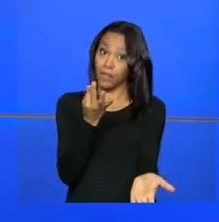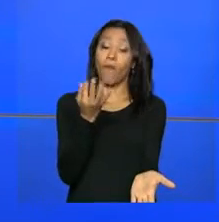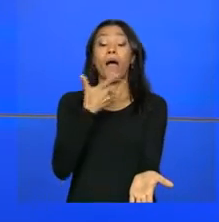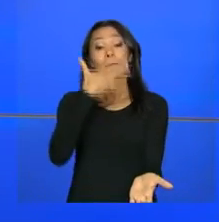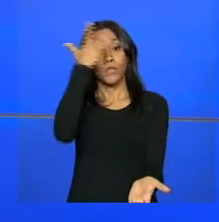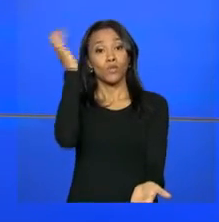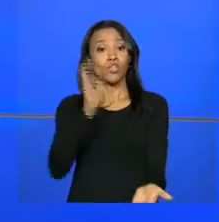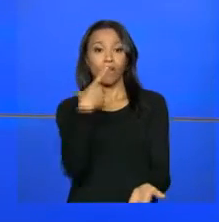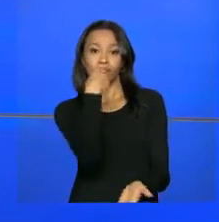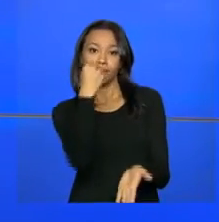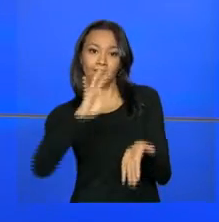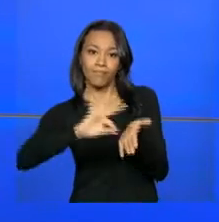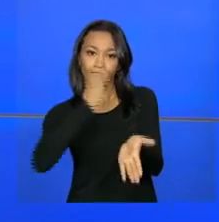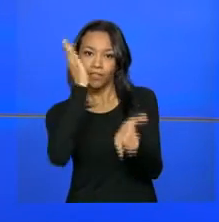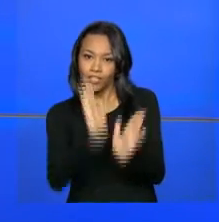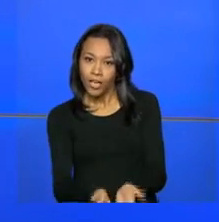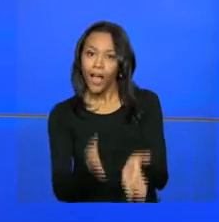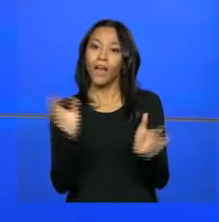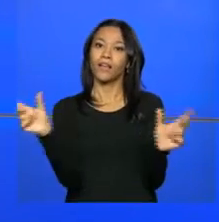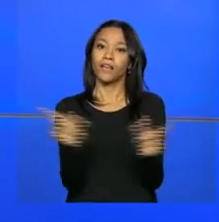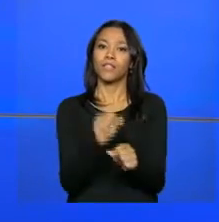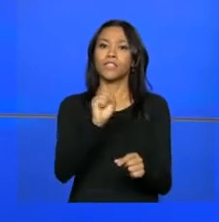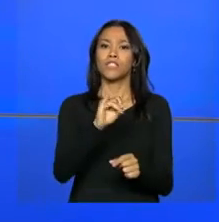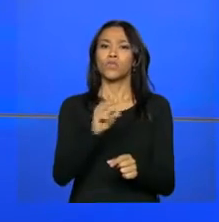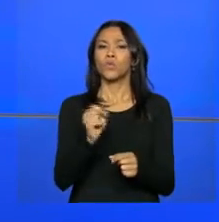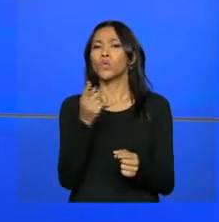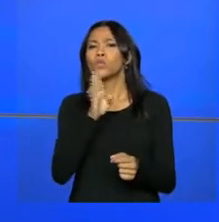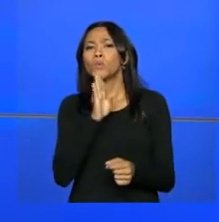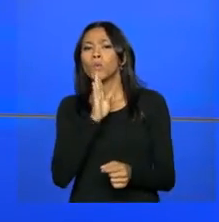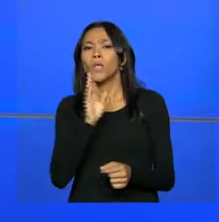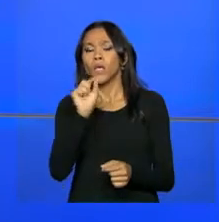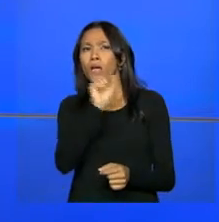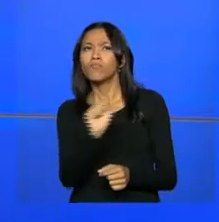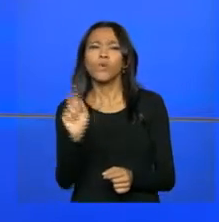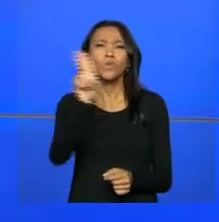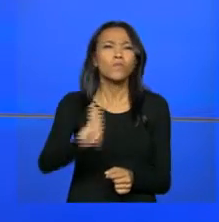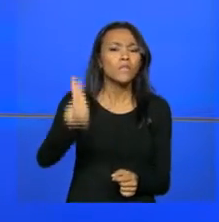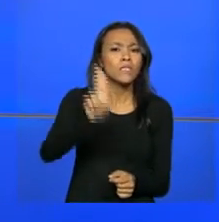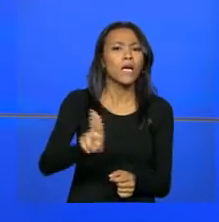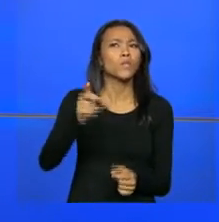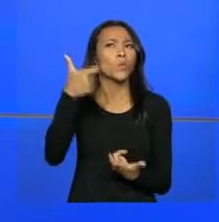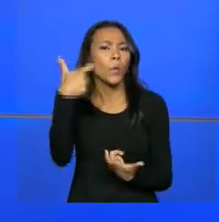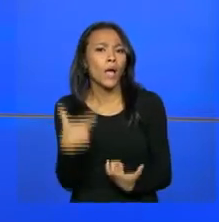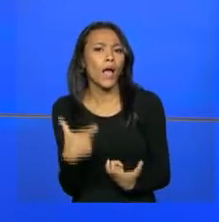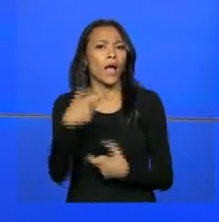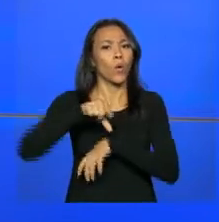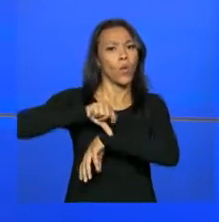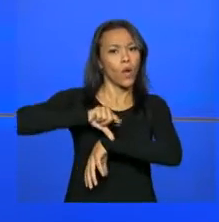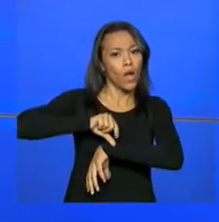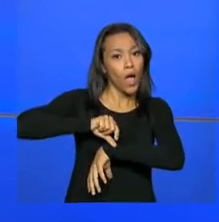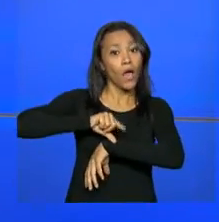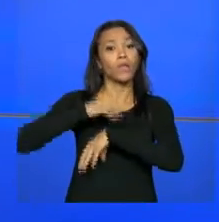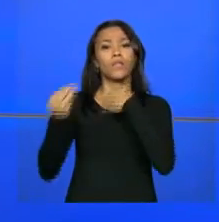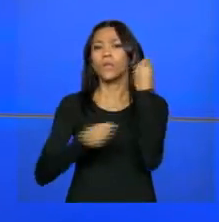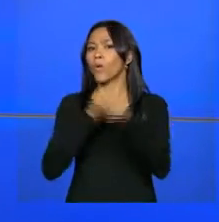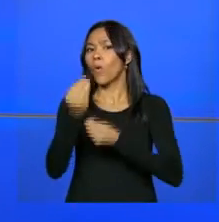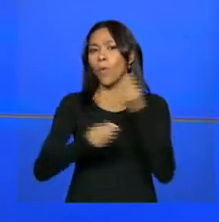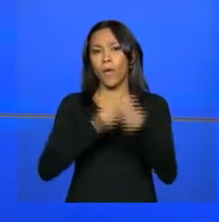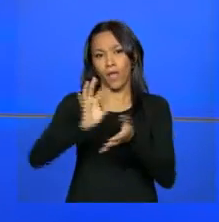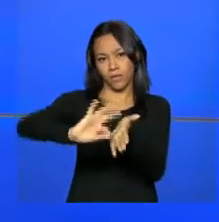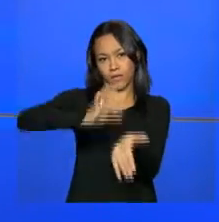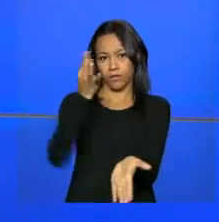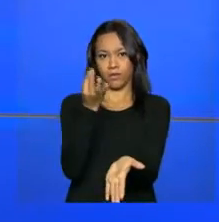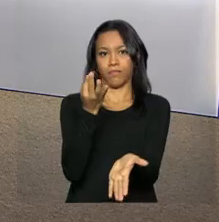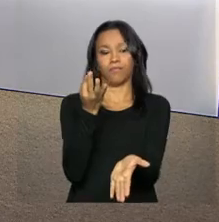selecionado pelo sisu deve verificar com a instituição de ensino em que foi aprovado o local horário e procedimentos para